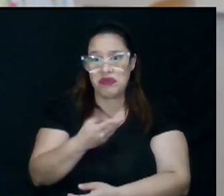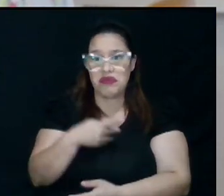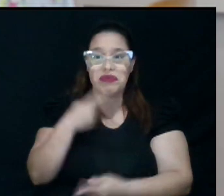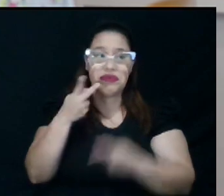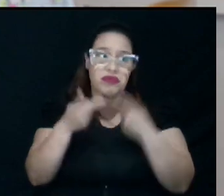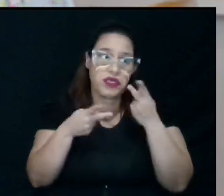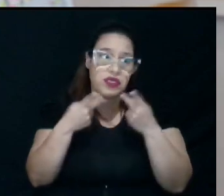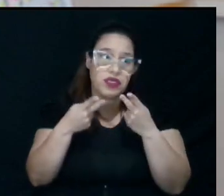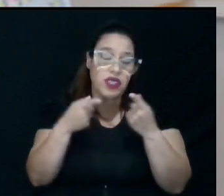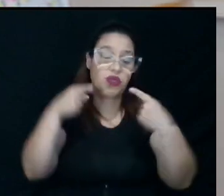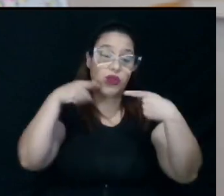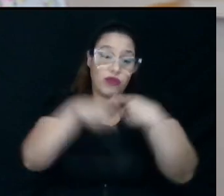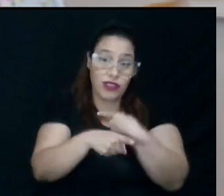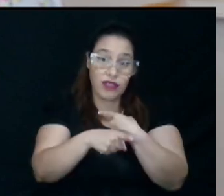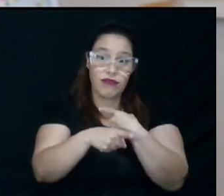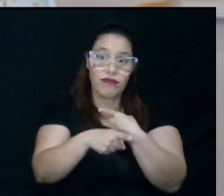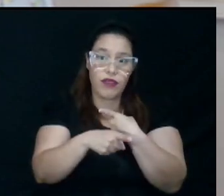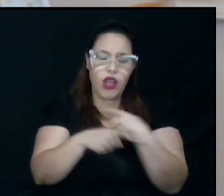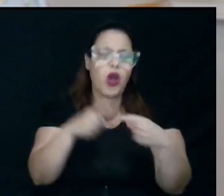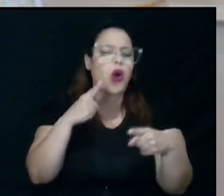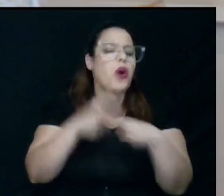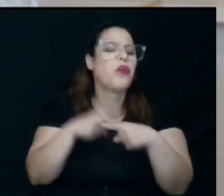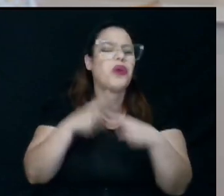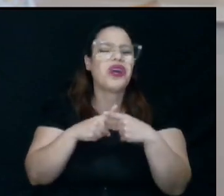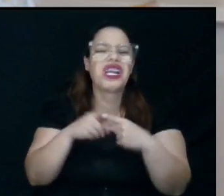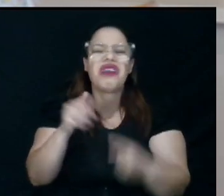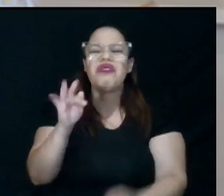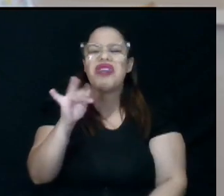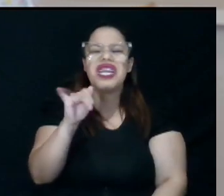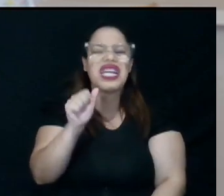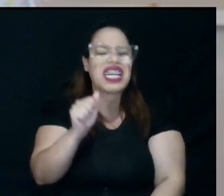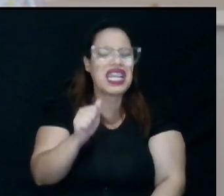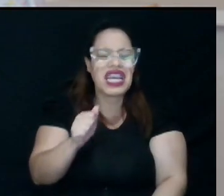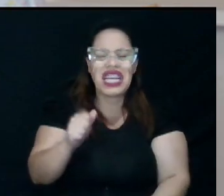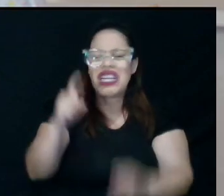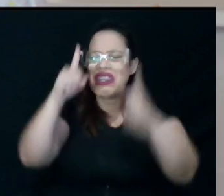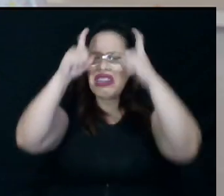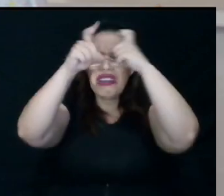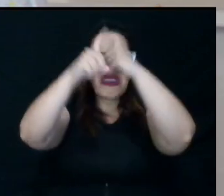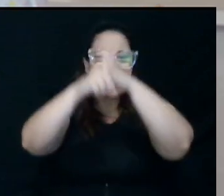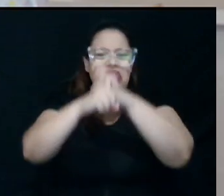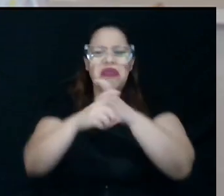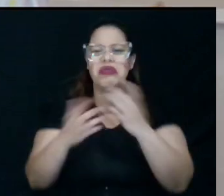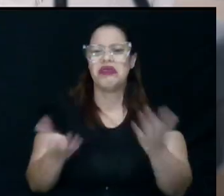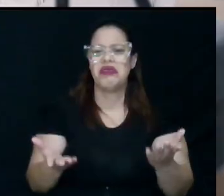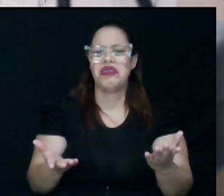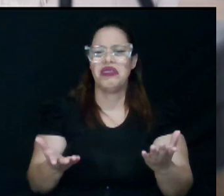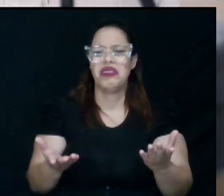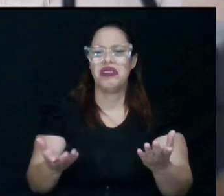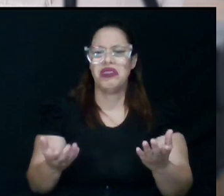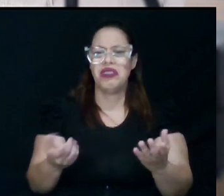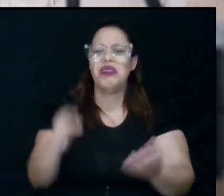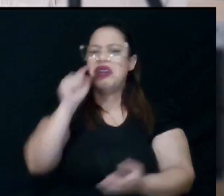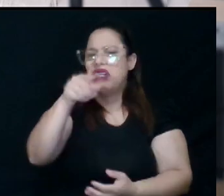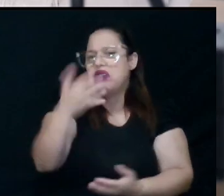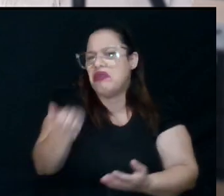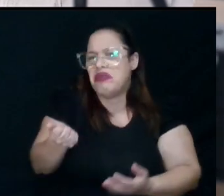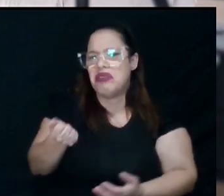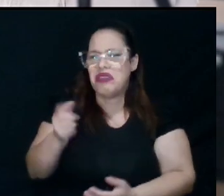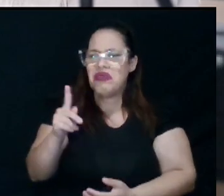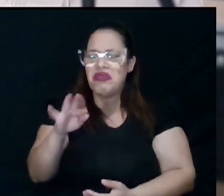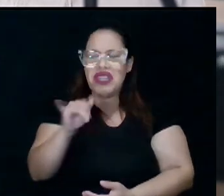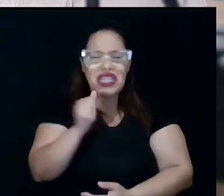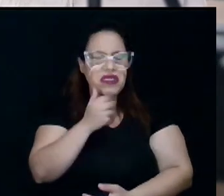né? Por que física é tão difícil, professor? Fala para mim. Tirando para você que é professor de física. Porque a física, ela